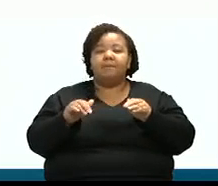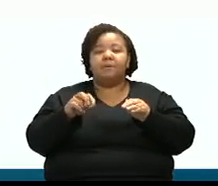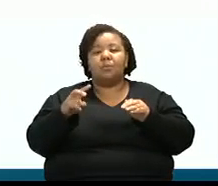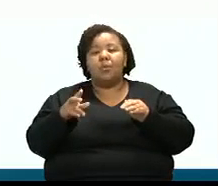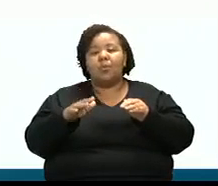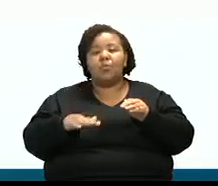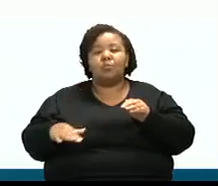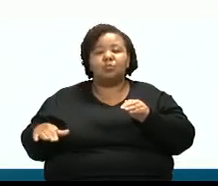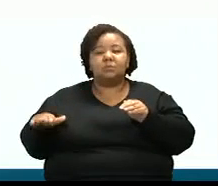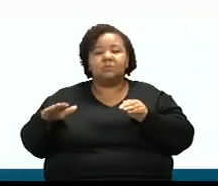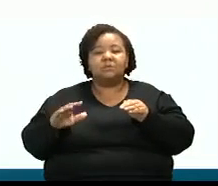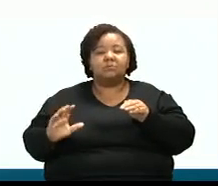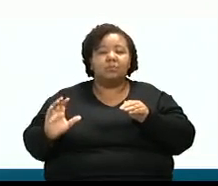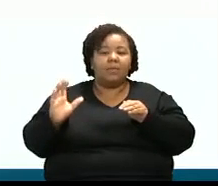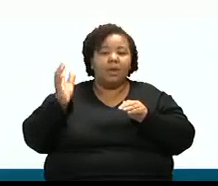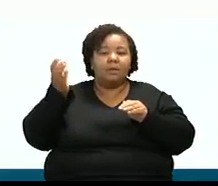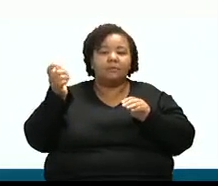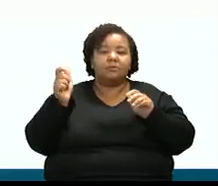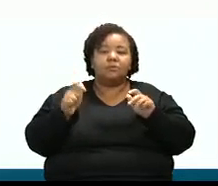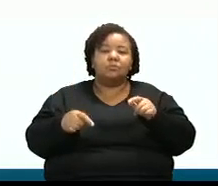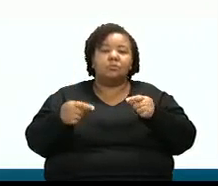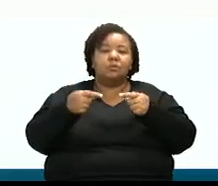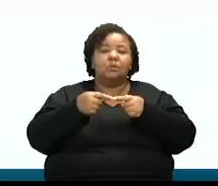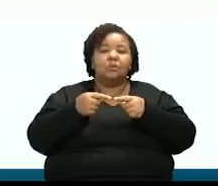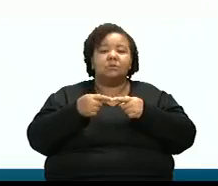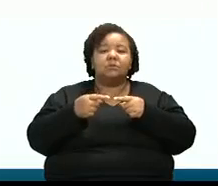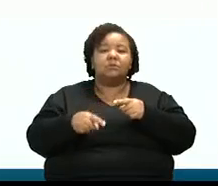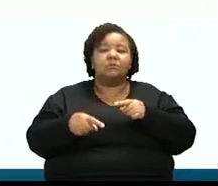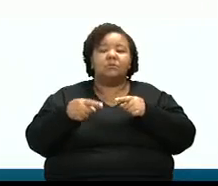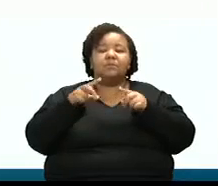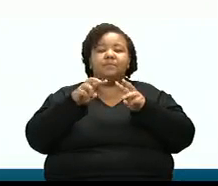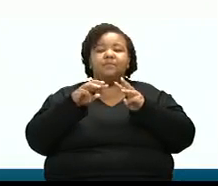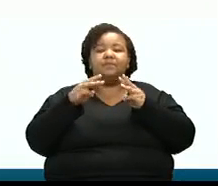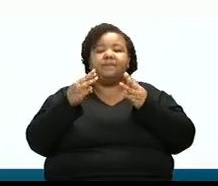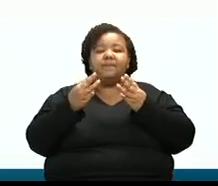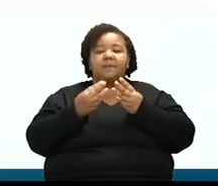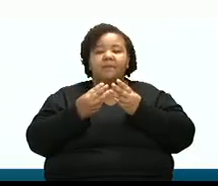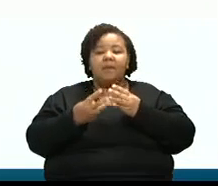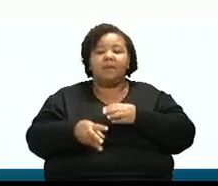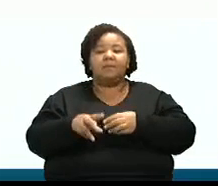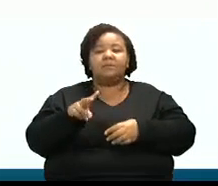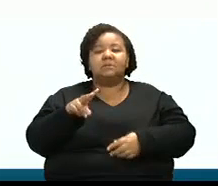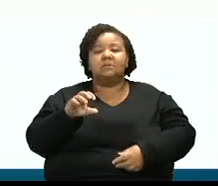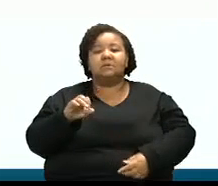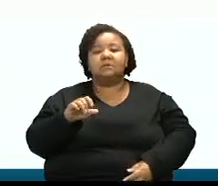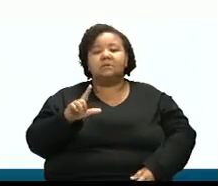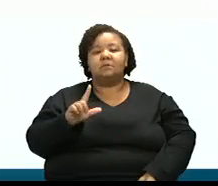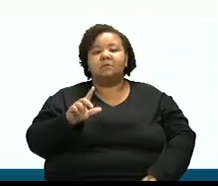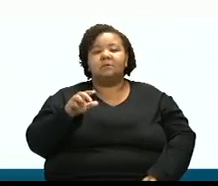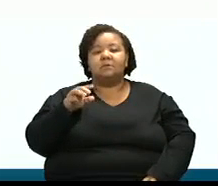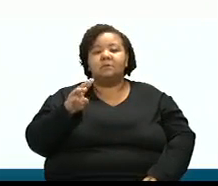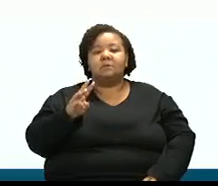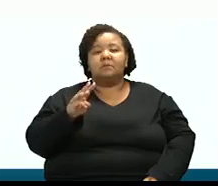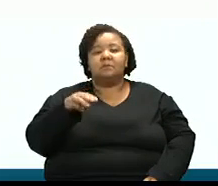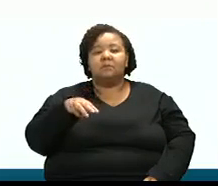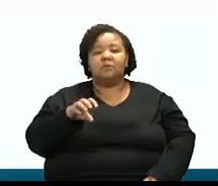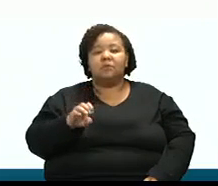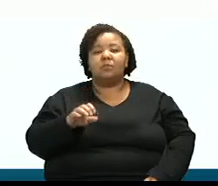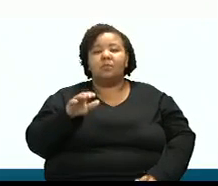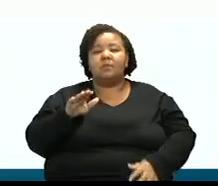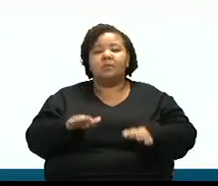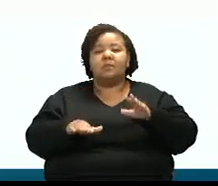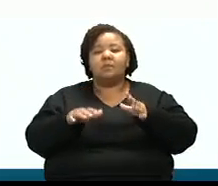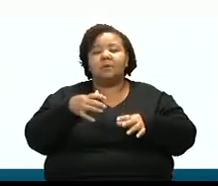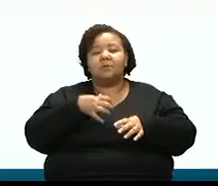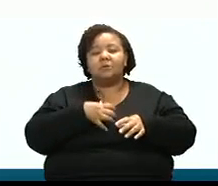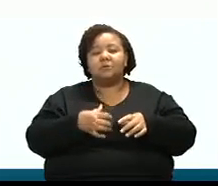espaço, e eu consigo associar a massa, consigo associar a volume, dependendo do tipo de problema,